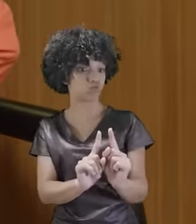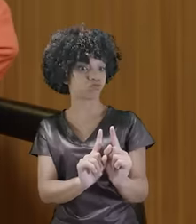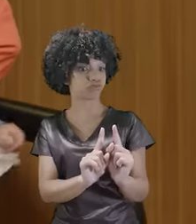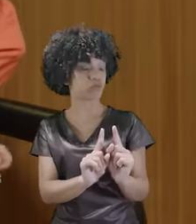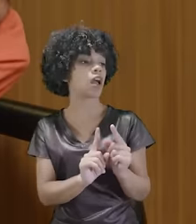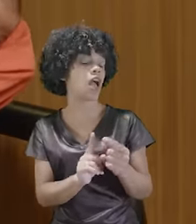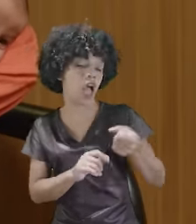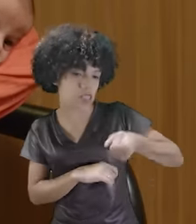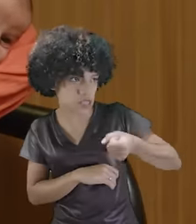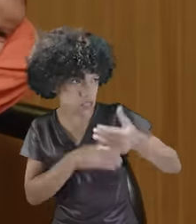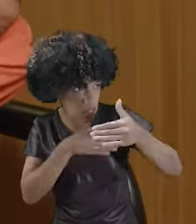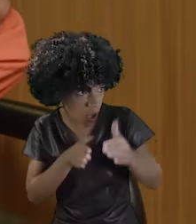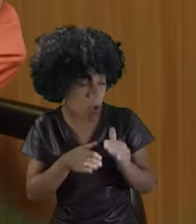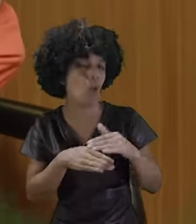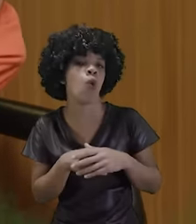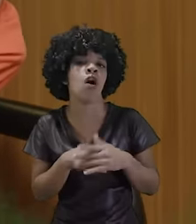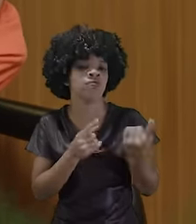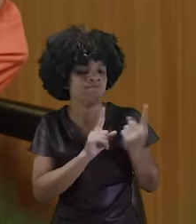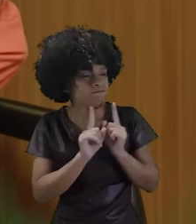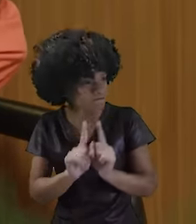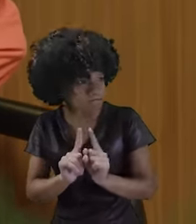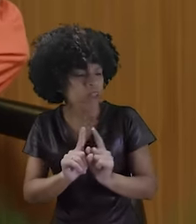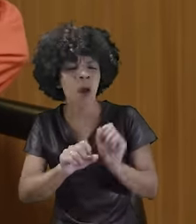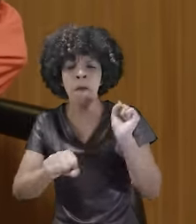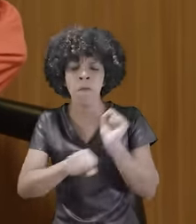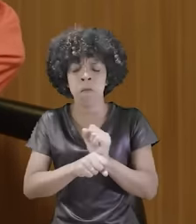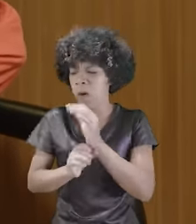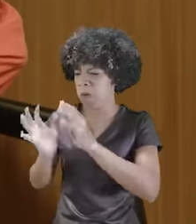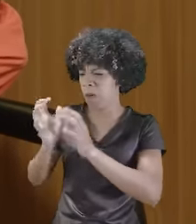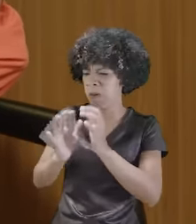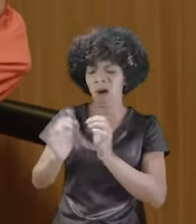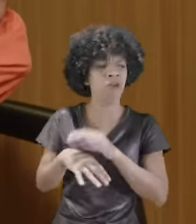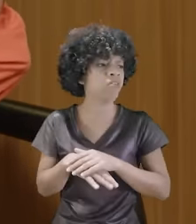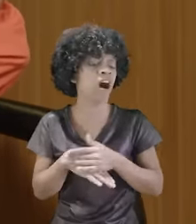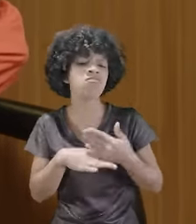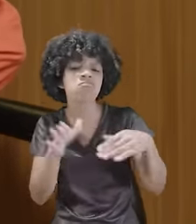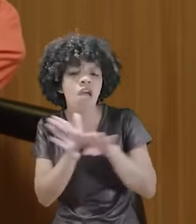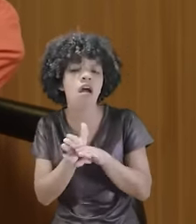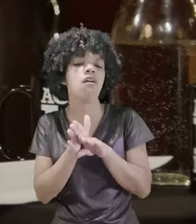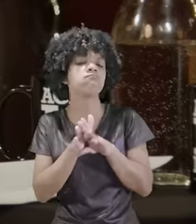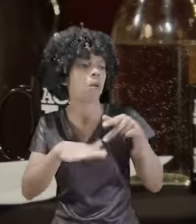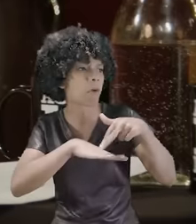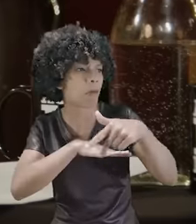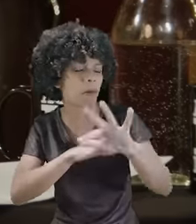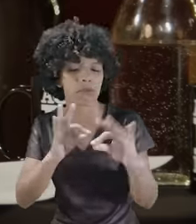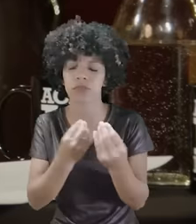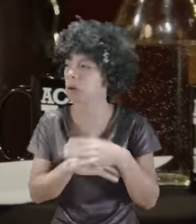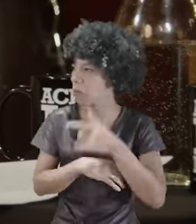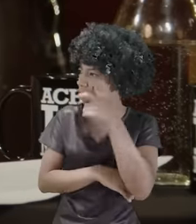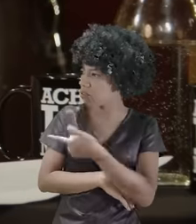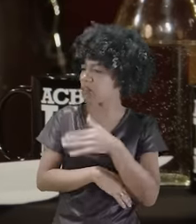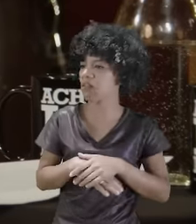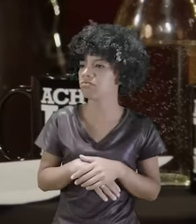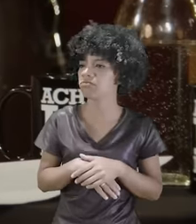ele pegou a sacola que estava na minha mão até parou o brigadeiros a gente completou até minha família quer dizer o